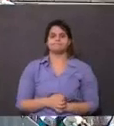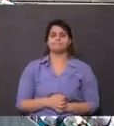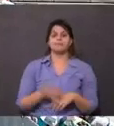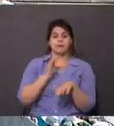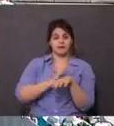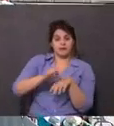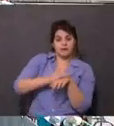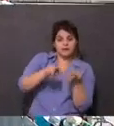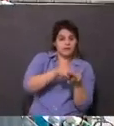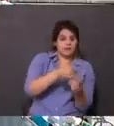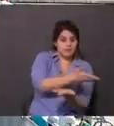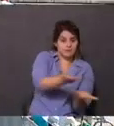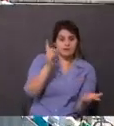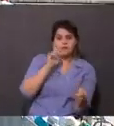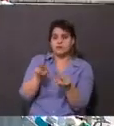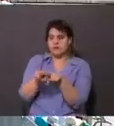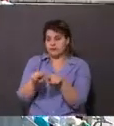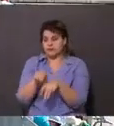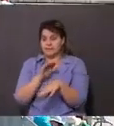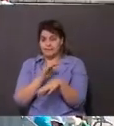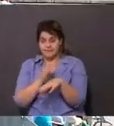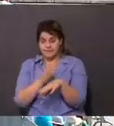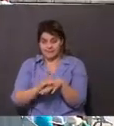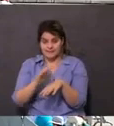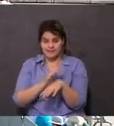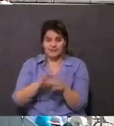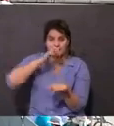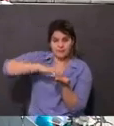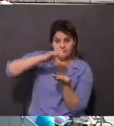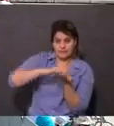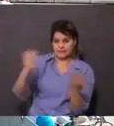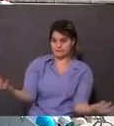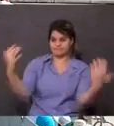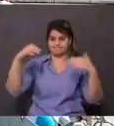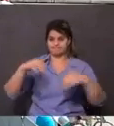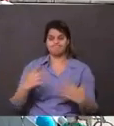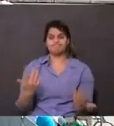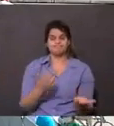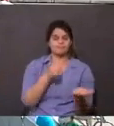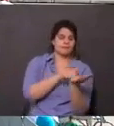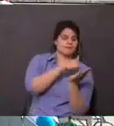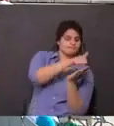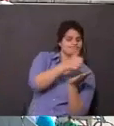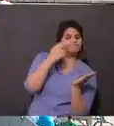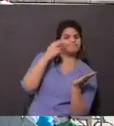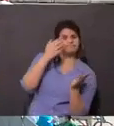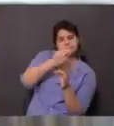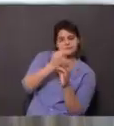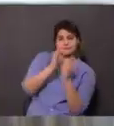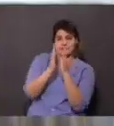Caríssimos irmãos e irmãs, queridos peregrinos, a celebração litúrgica do Imaculado Coração de